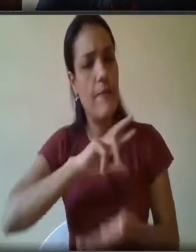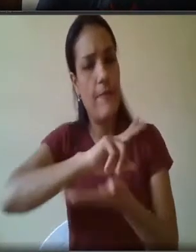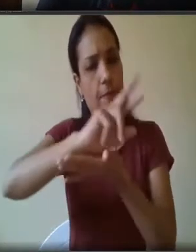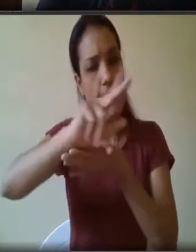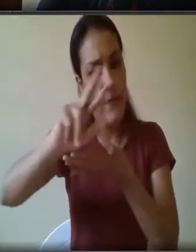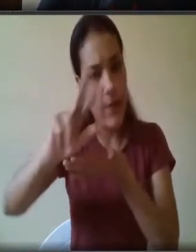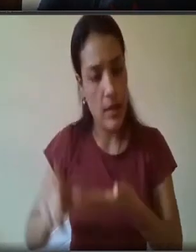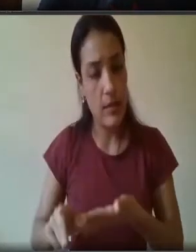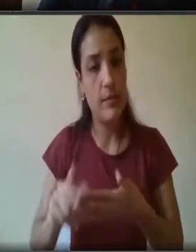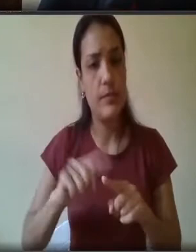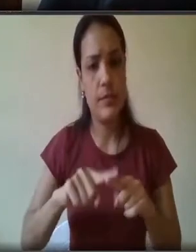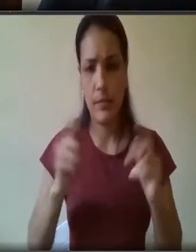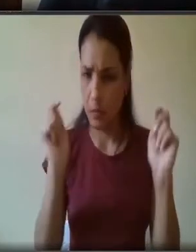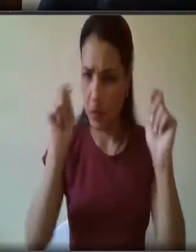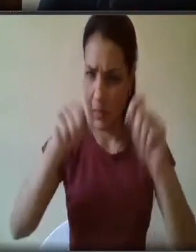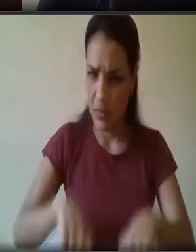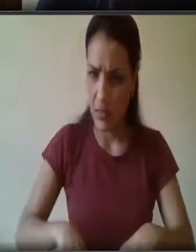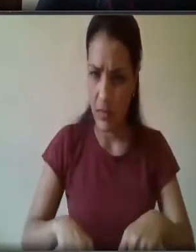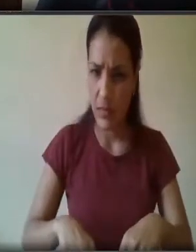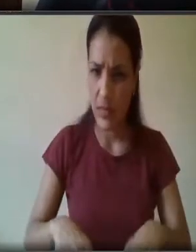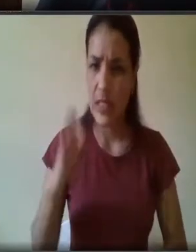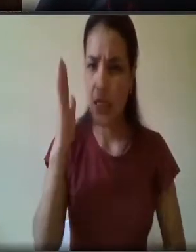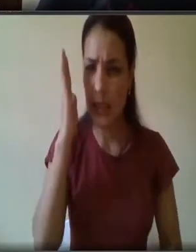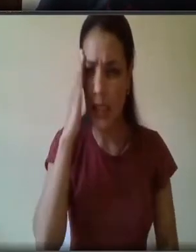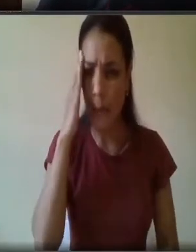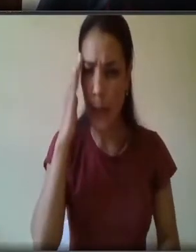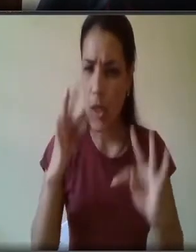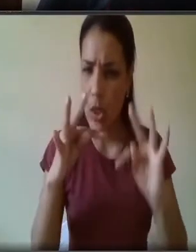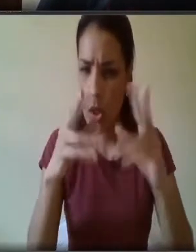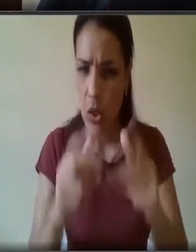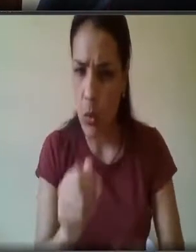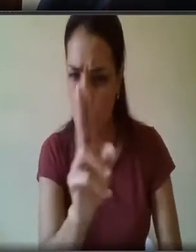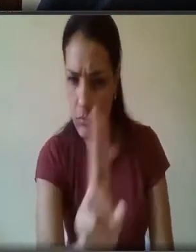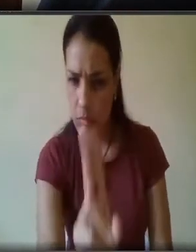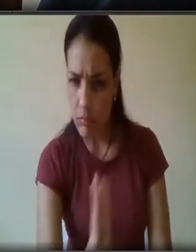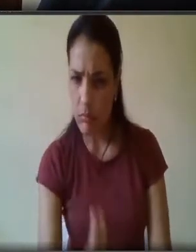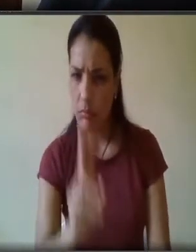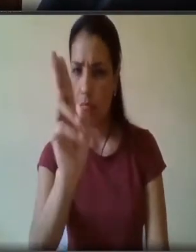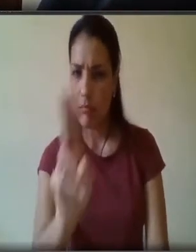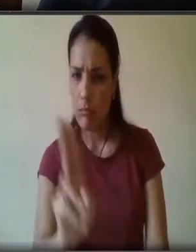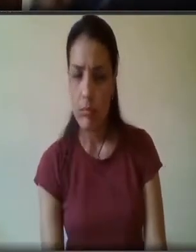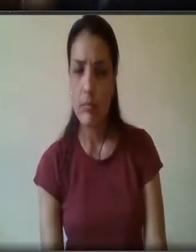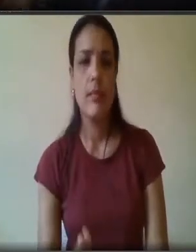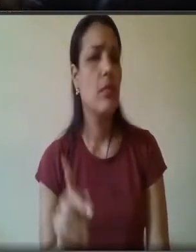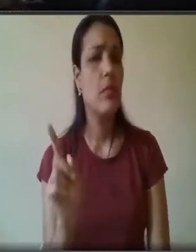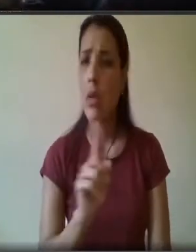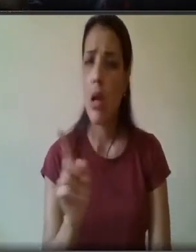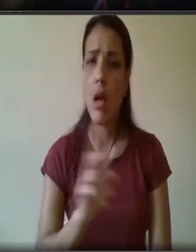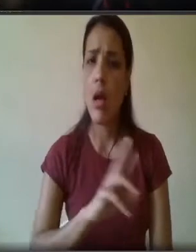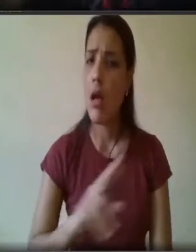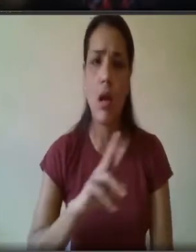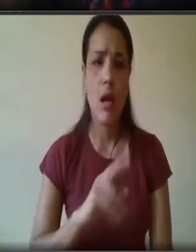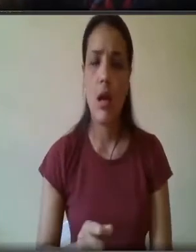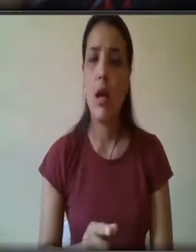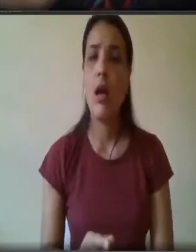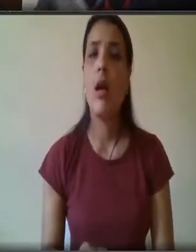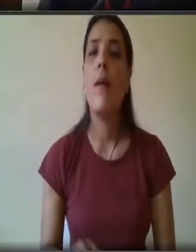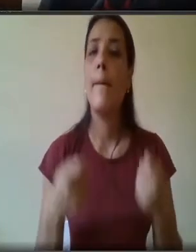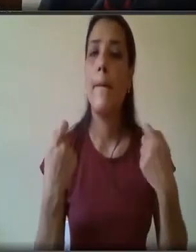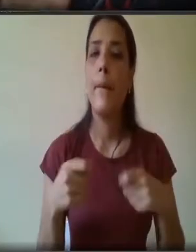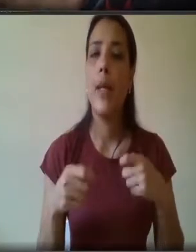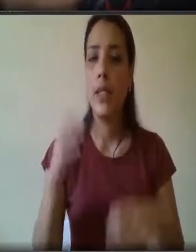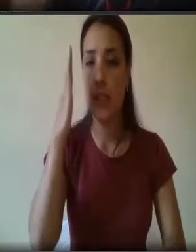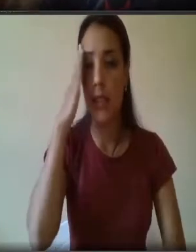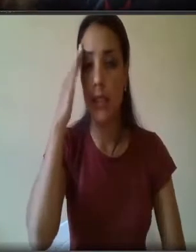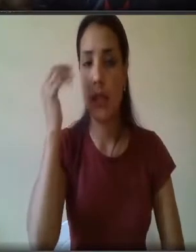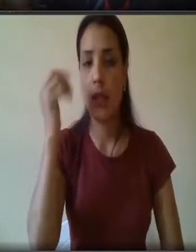ter que saber essas formas todas? Não, o que você precisa saber é que o planalto vai a partir de 200, 300